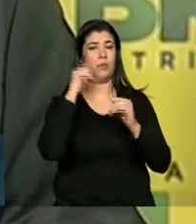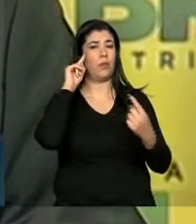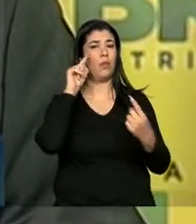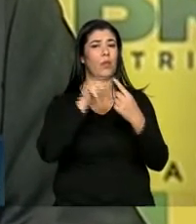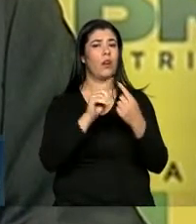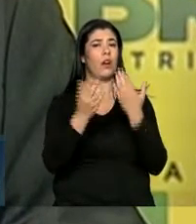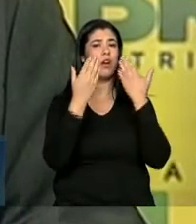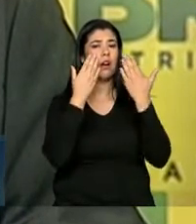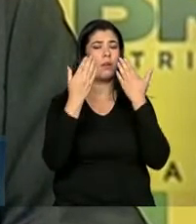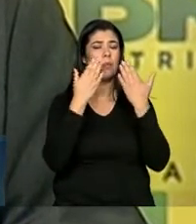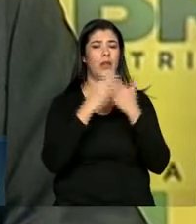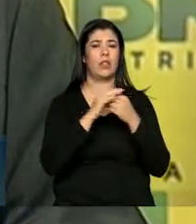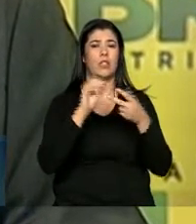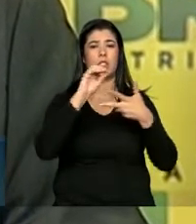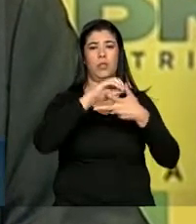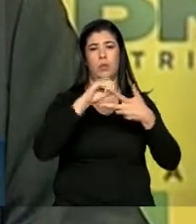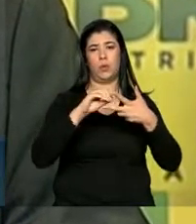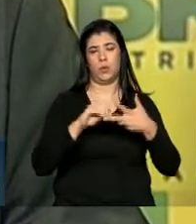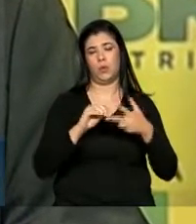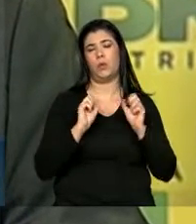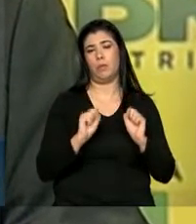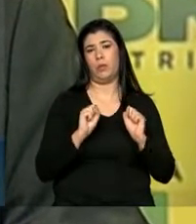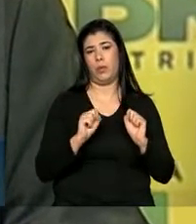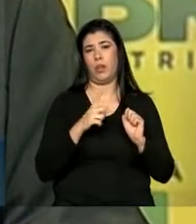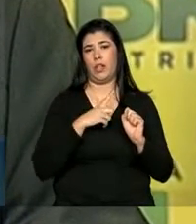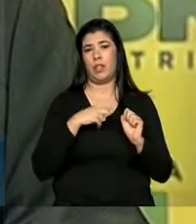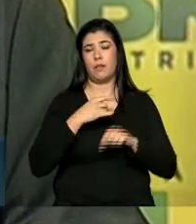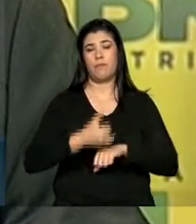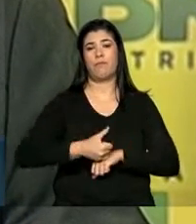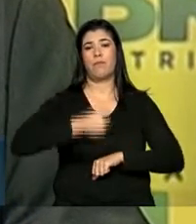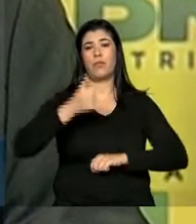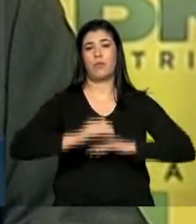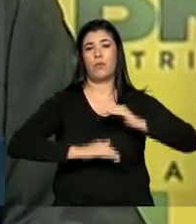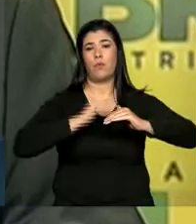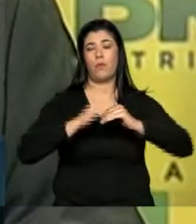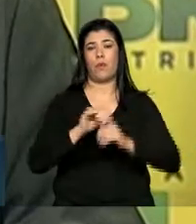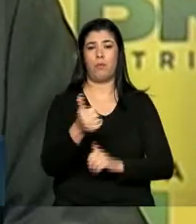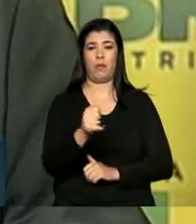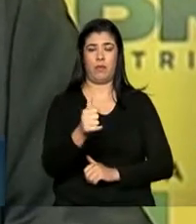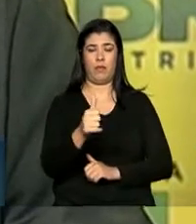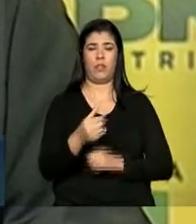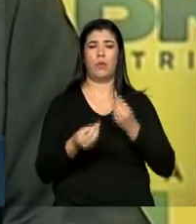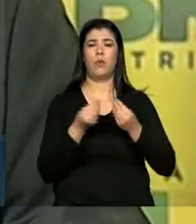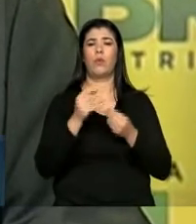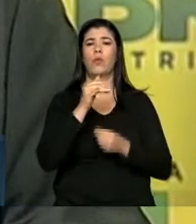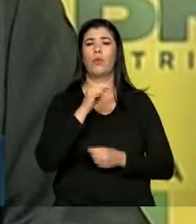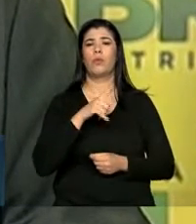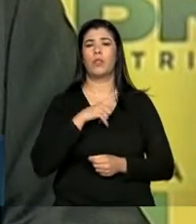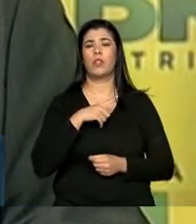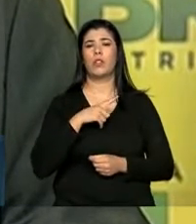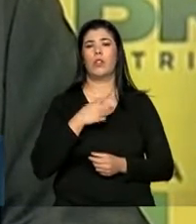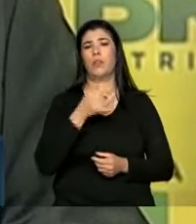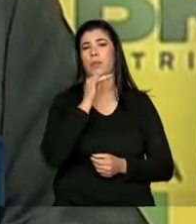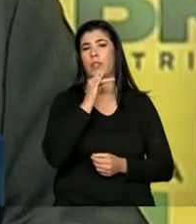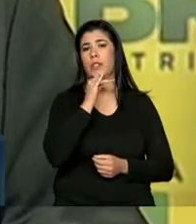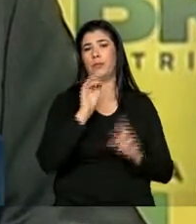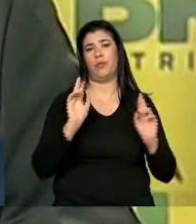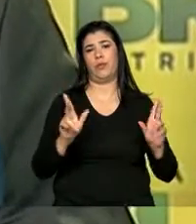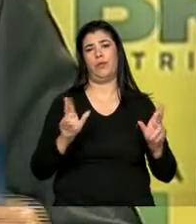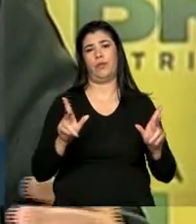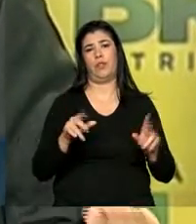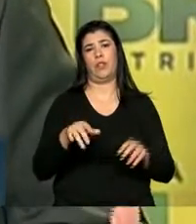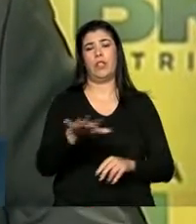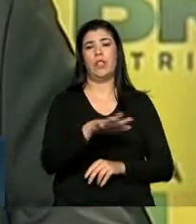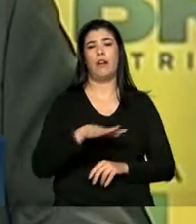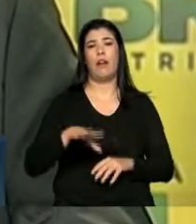ela é comparável. Portanto, aí, de fato, houve uma melhoria no desempenho. Melhoria que não ocorreu em matemática. Então, de 4,